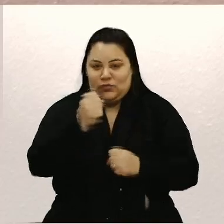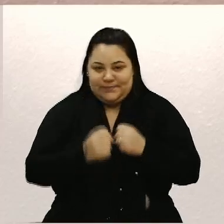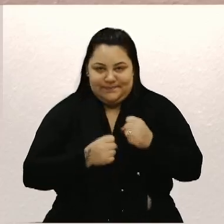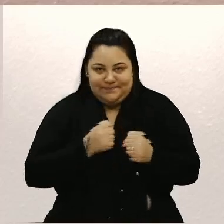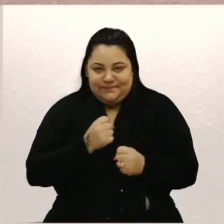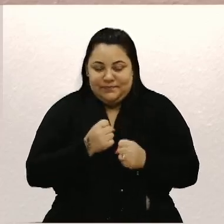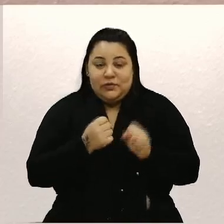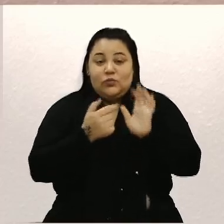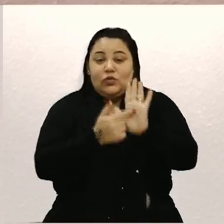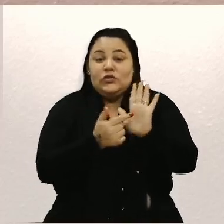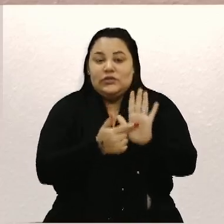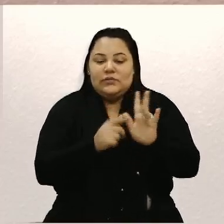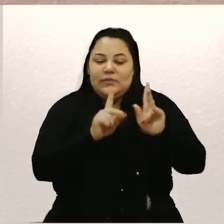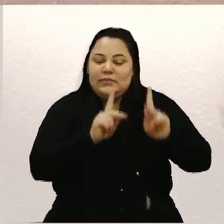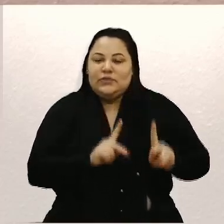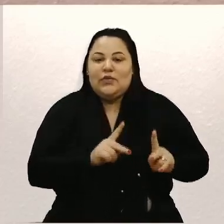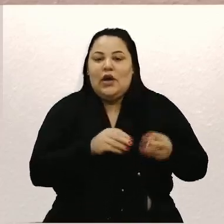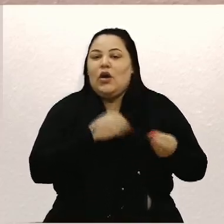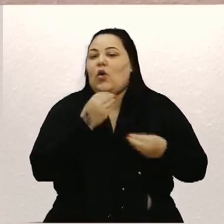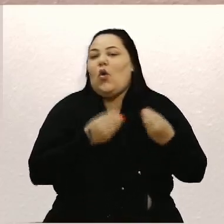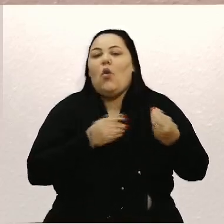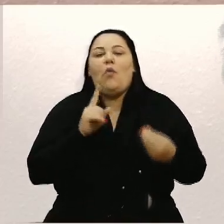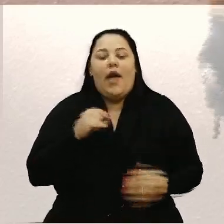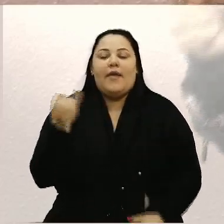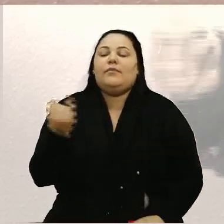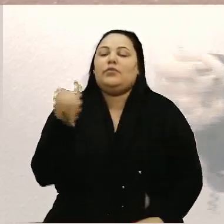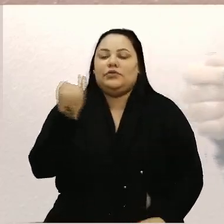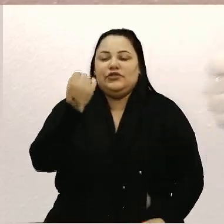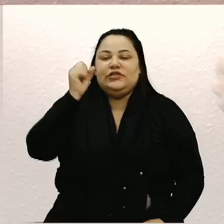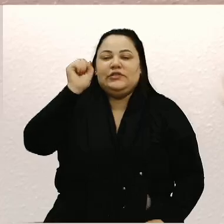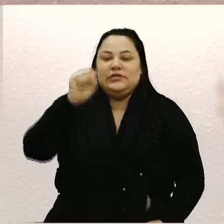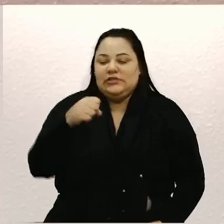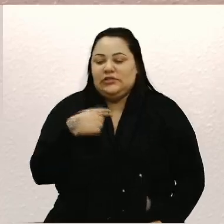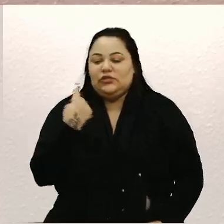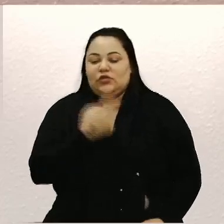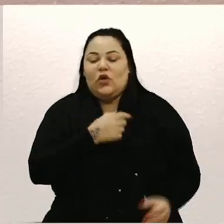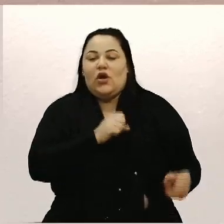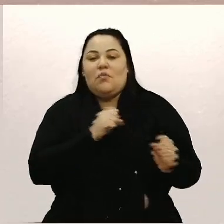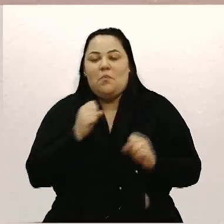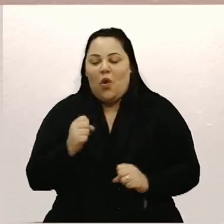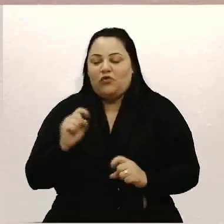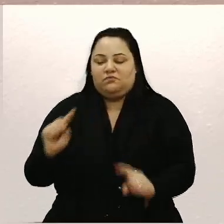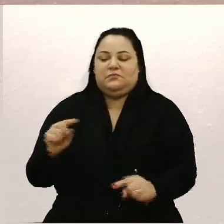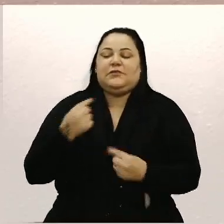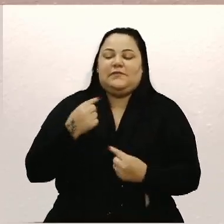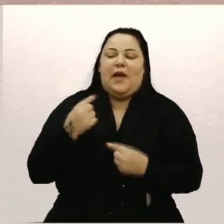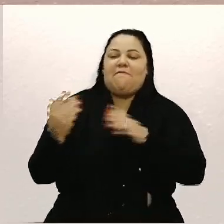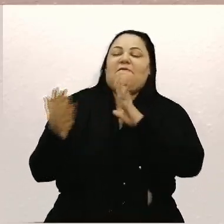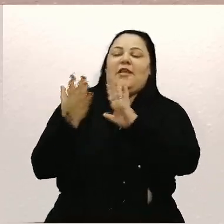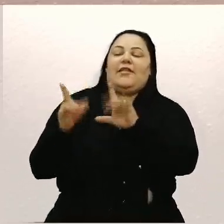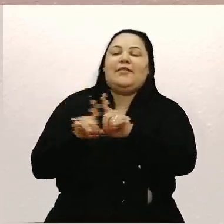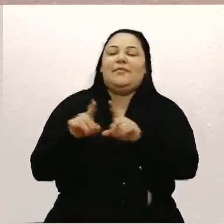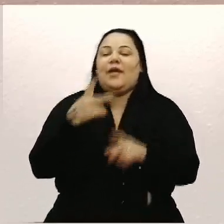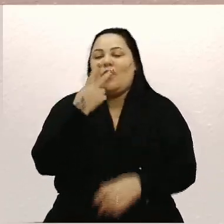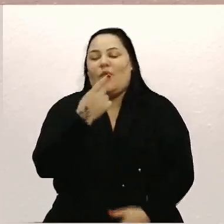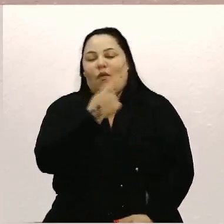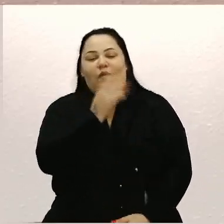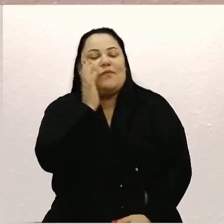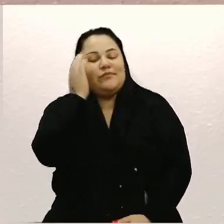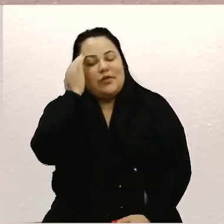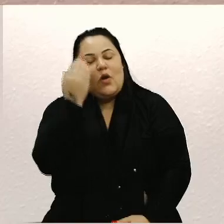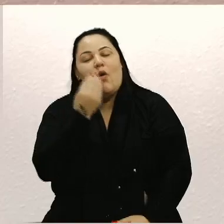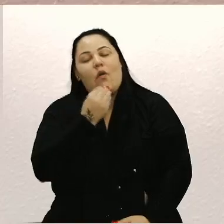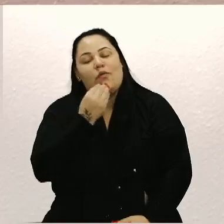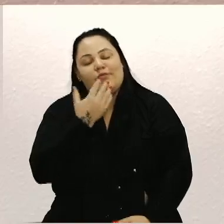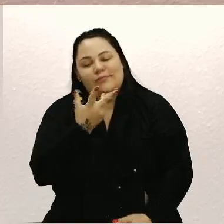mostrando para as pessoas o quanto é importante, o quanto a gente pode se desafiar, mas, obviamente, que, como disse o vereador Felipe, com todo o cuidado, com